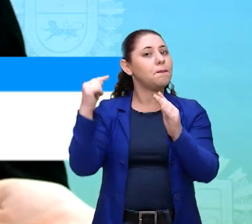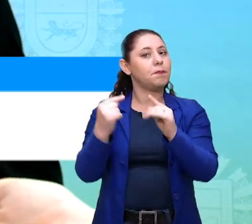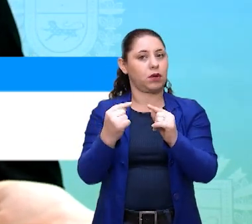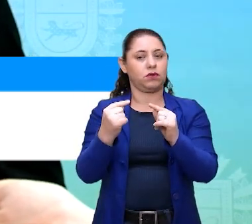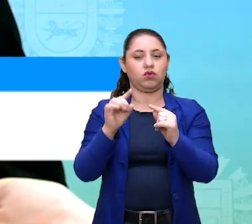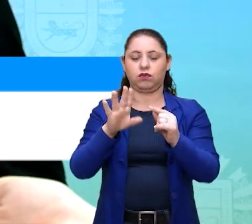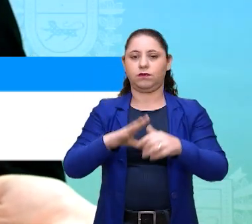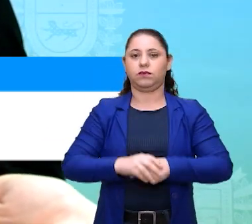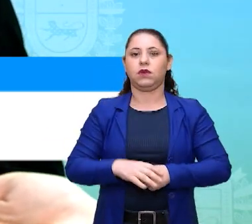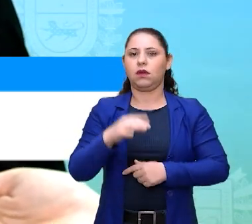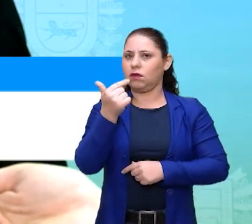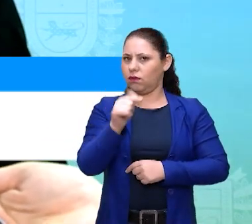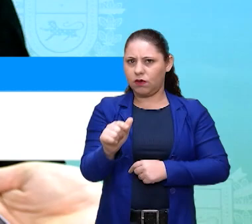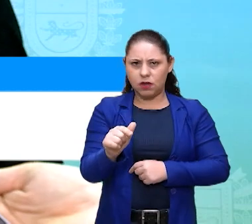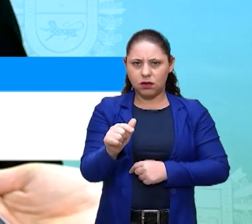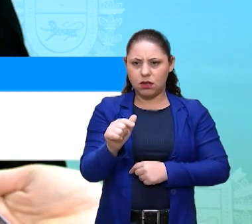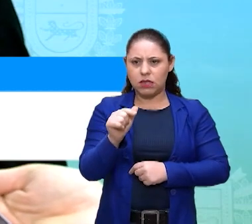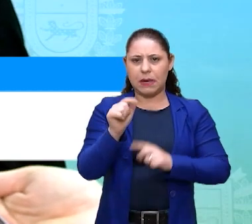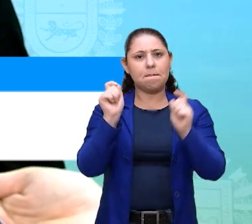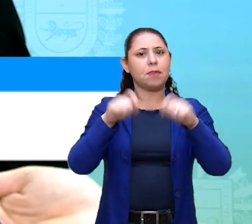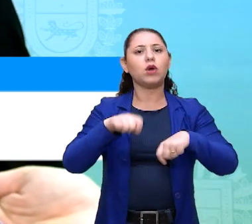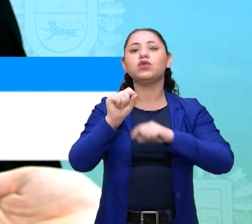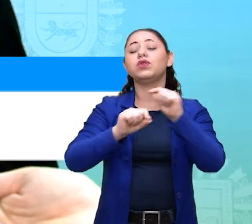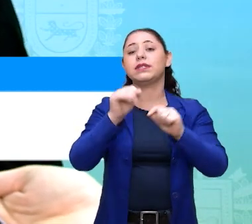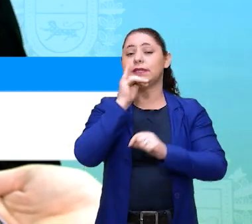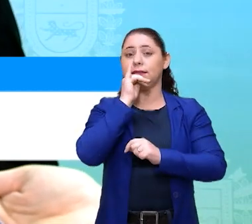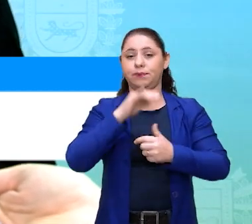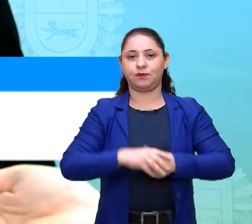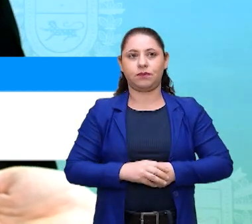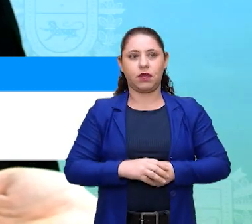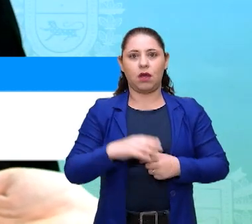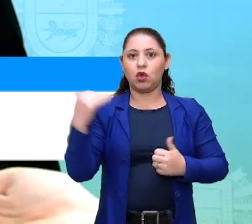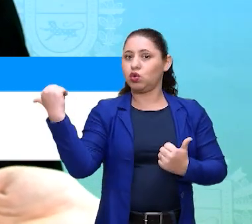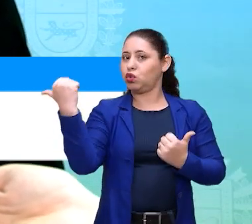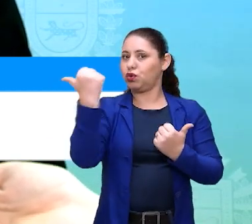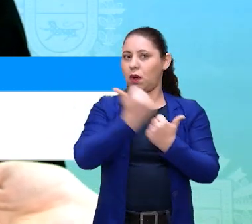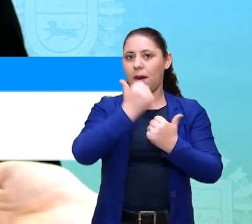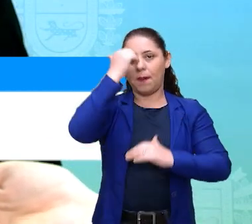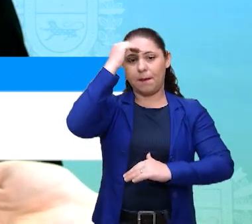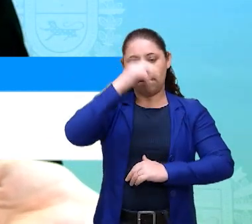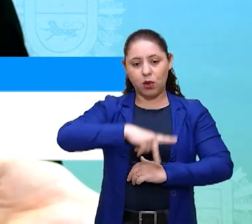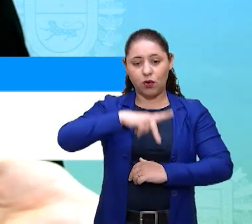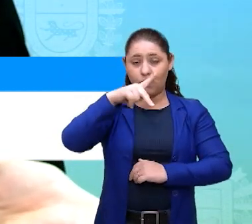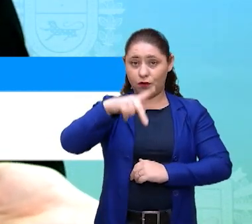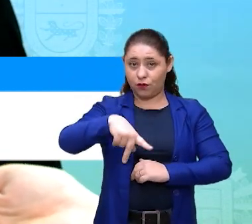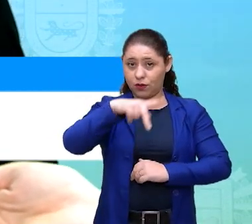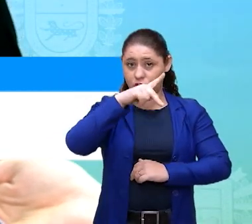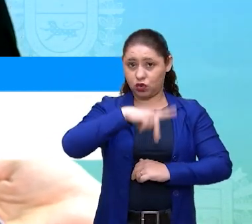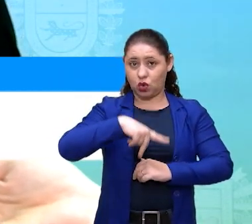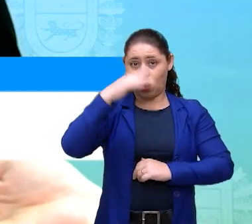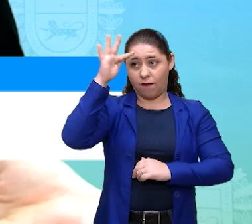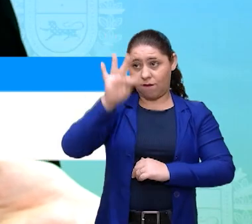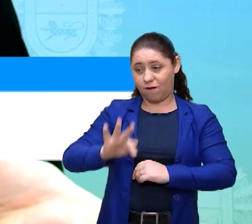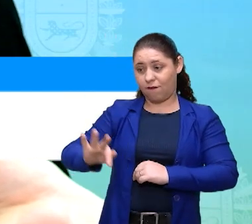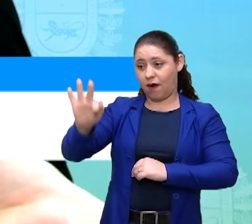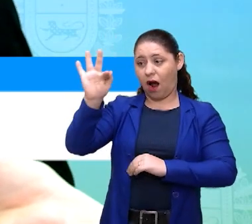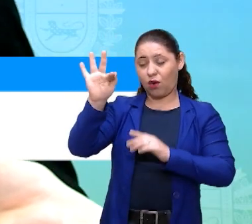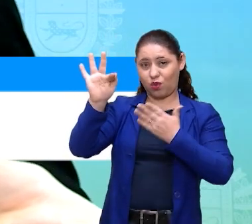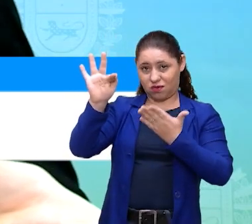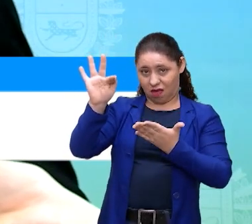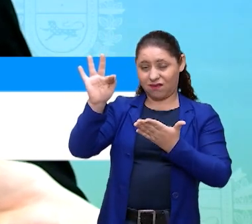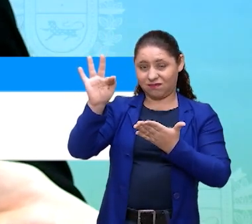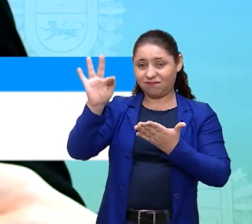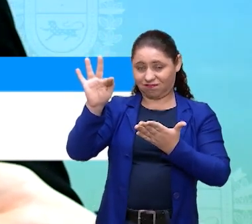situações específicas. Não haverá nenhuma possibilidade de substituir professores de